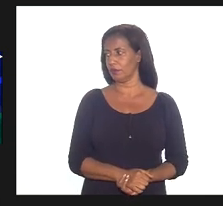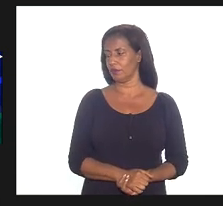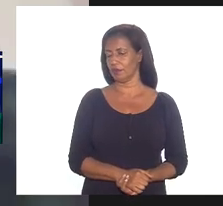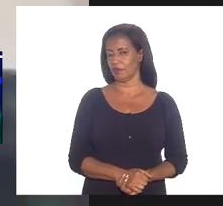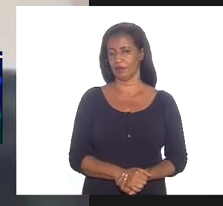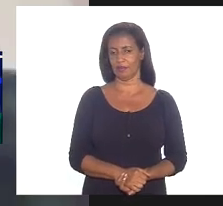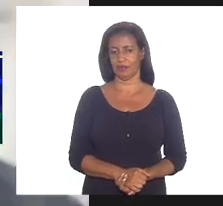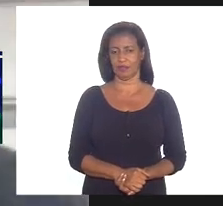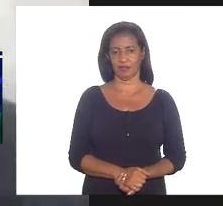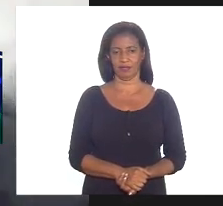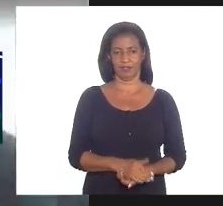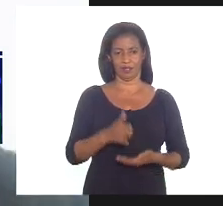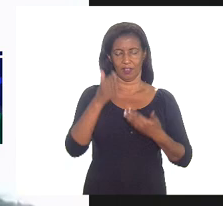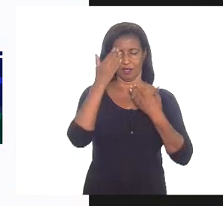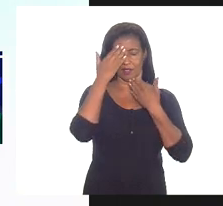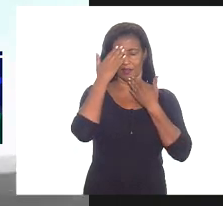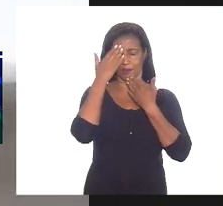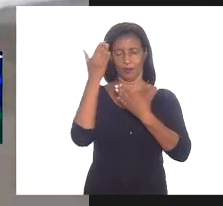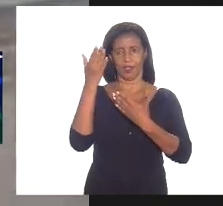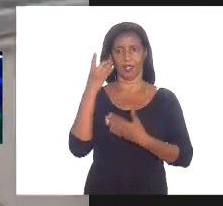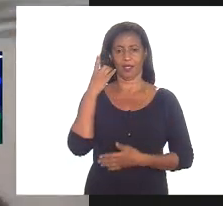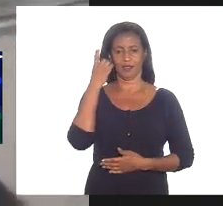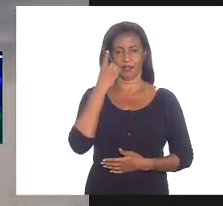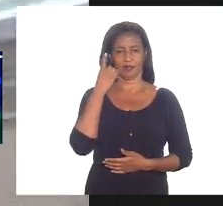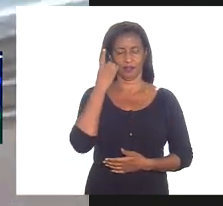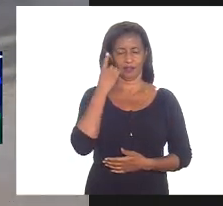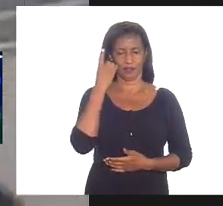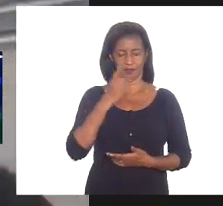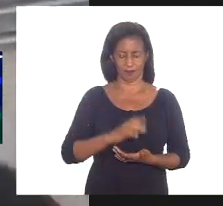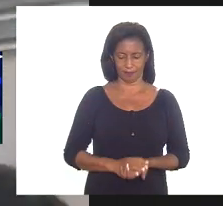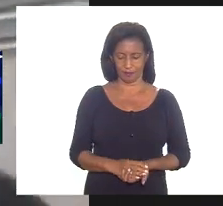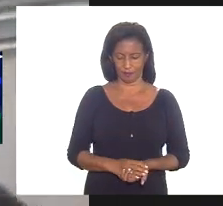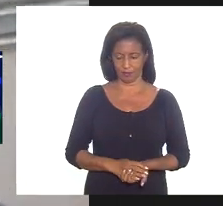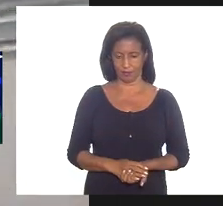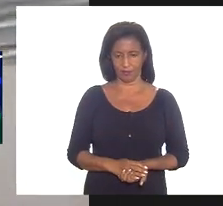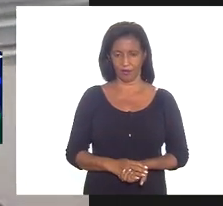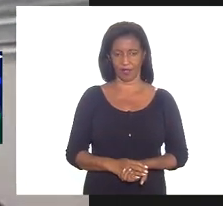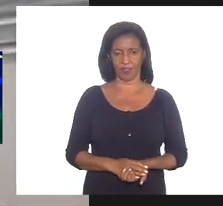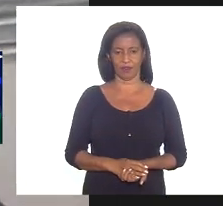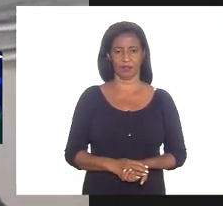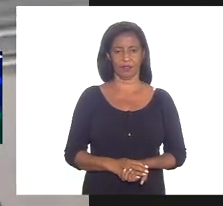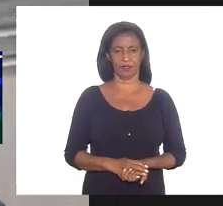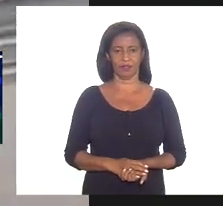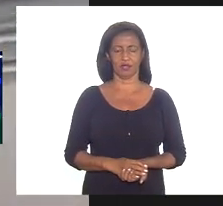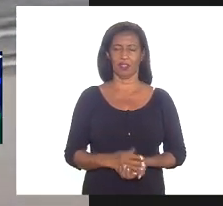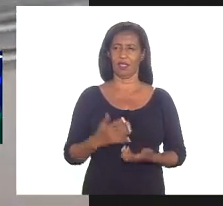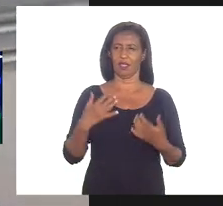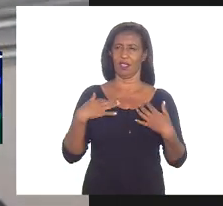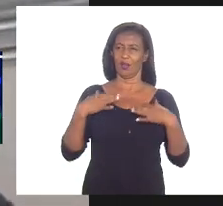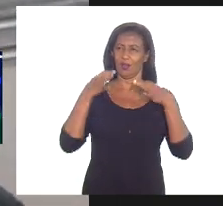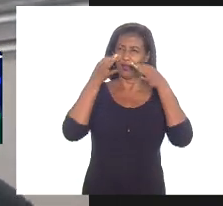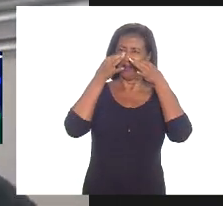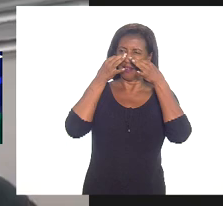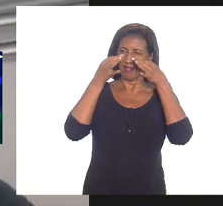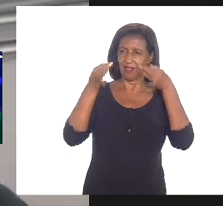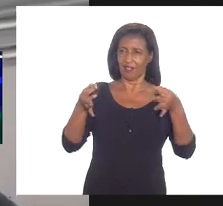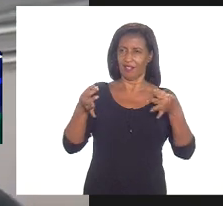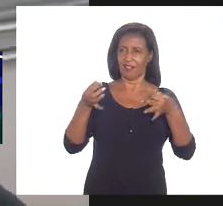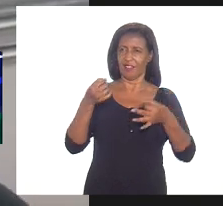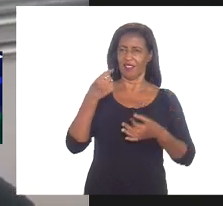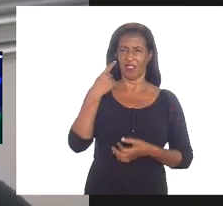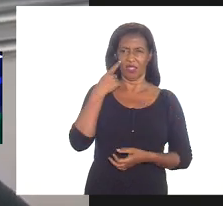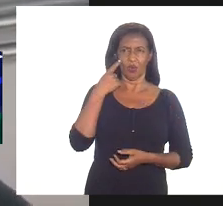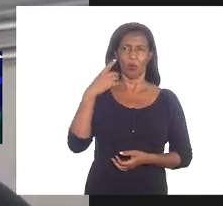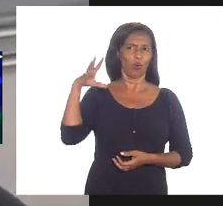obrigado obrigado pela Marta Rocha É eu tô dando é só eu com atenção ouvir o que o presidente da adece